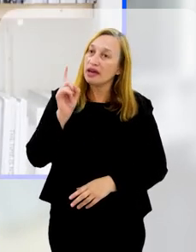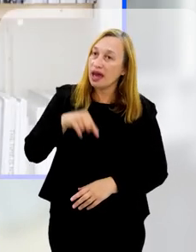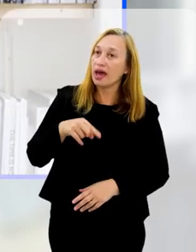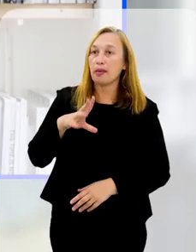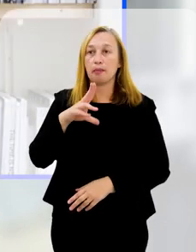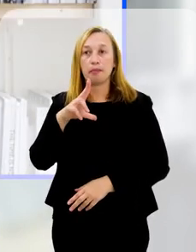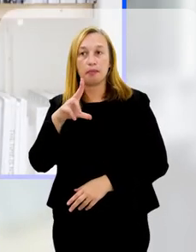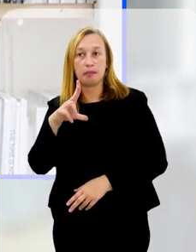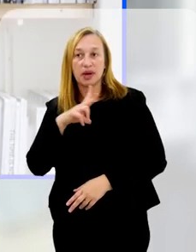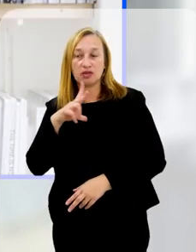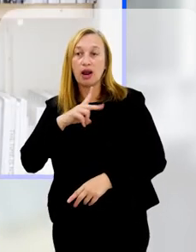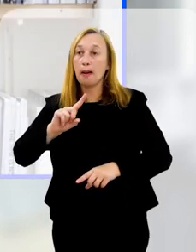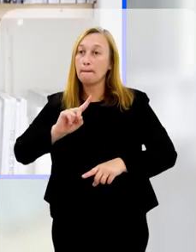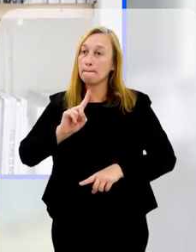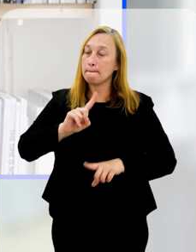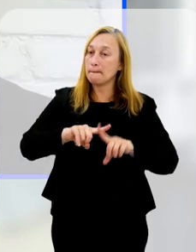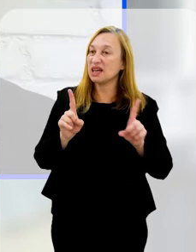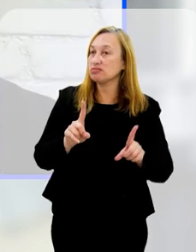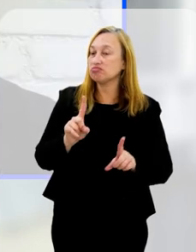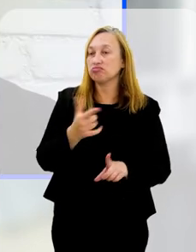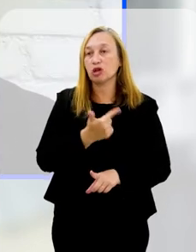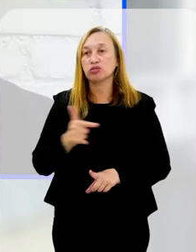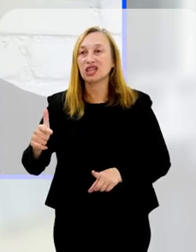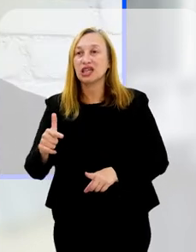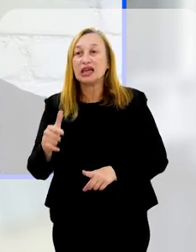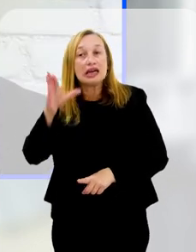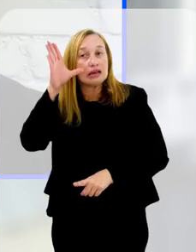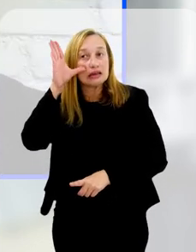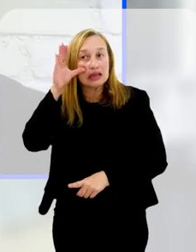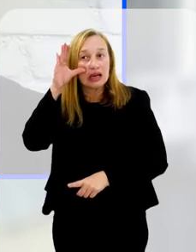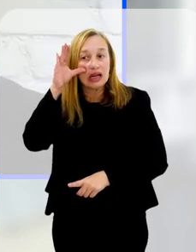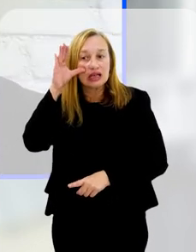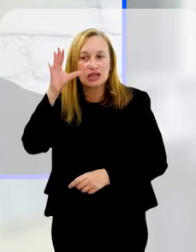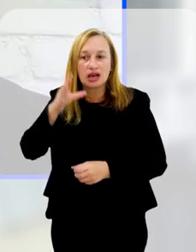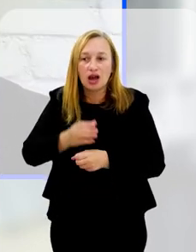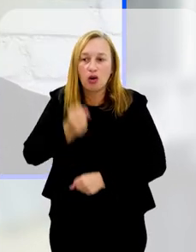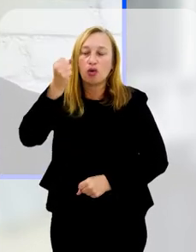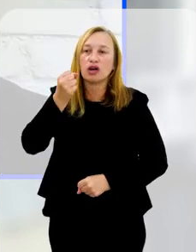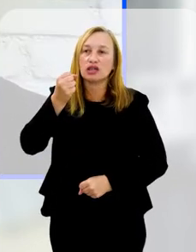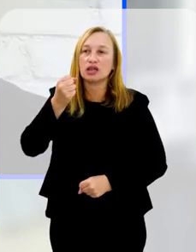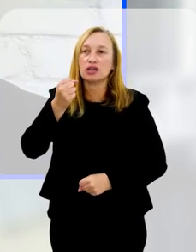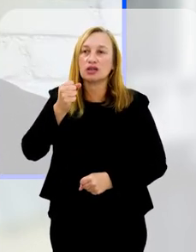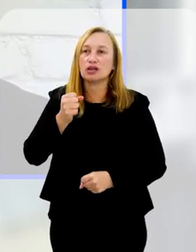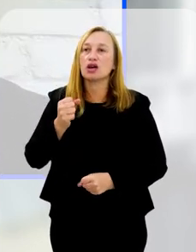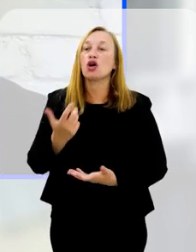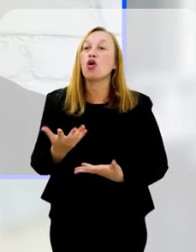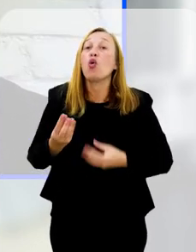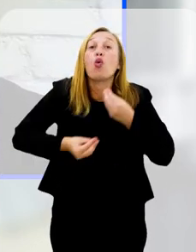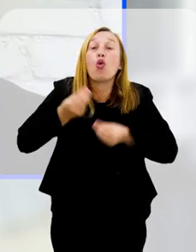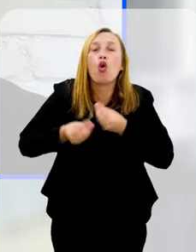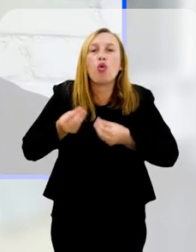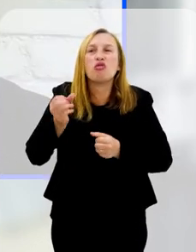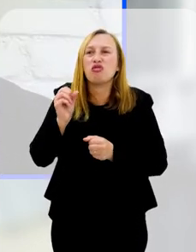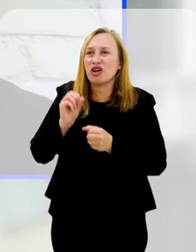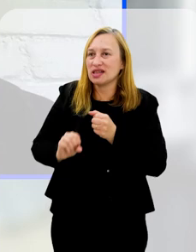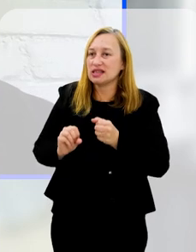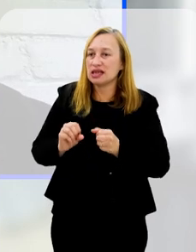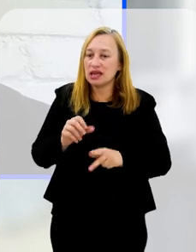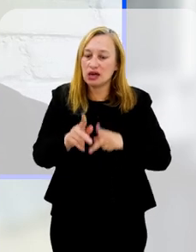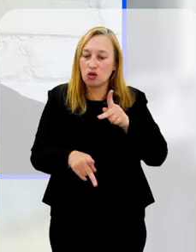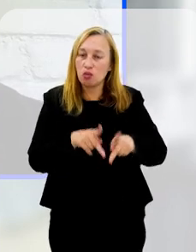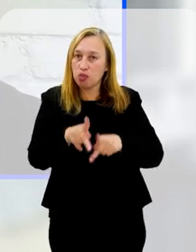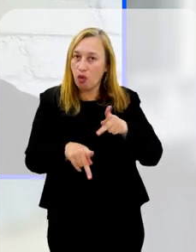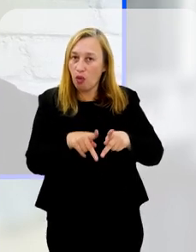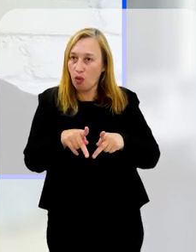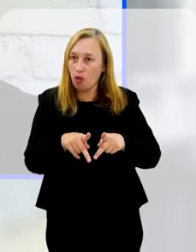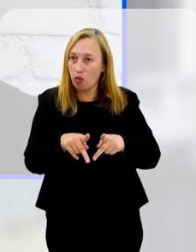interesse lucrativo. E essa é uma outra discussão muito importante. Como fazer com que